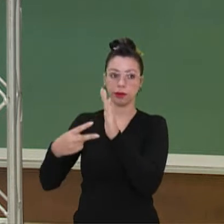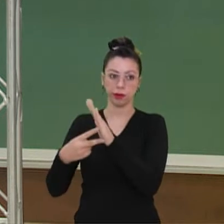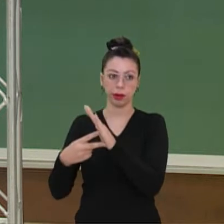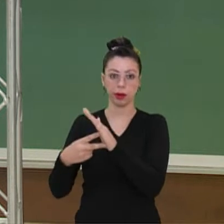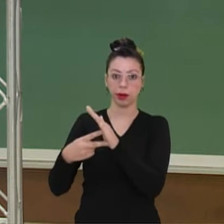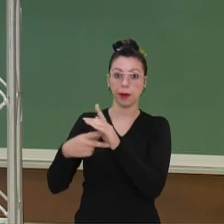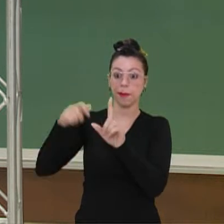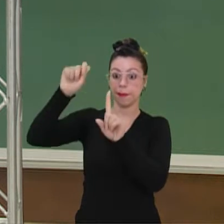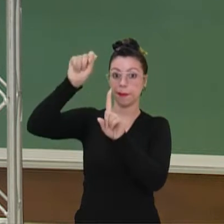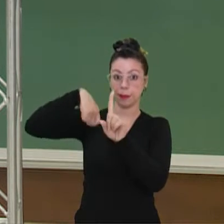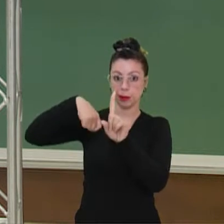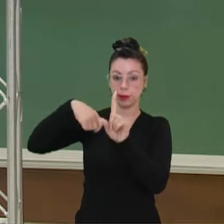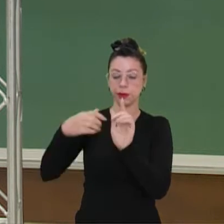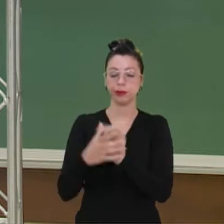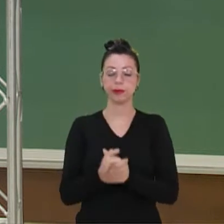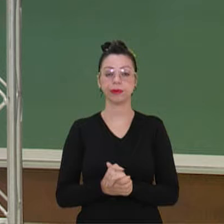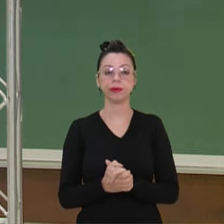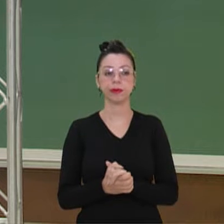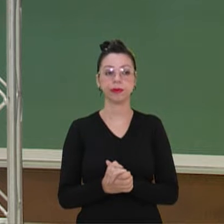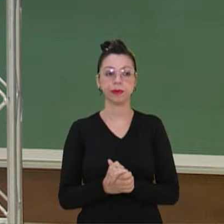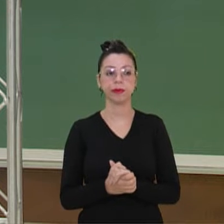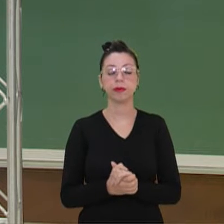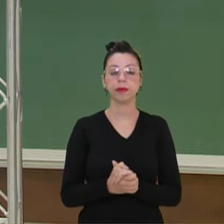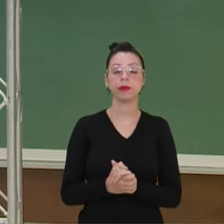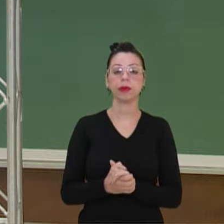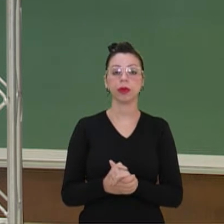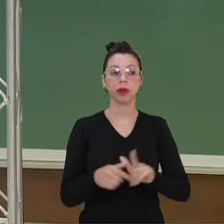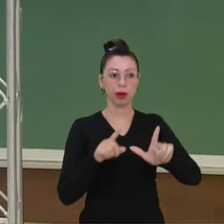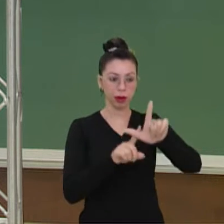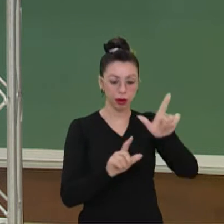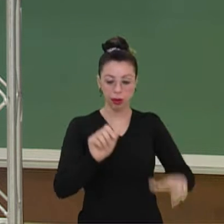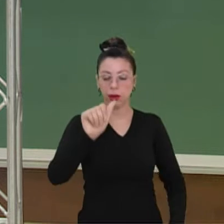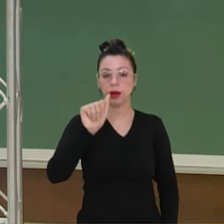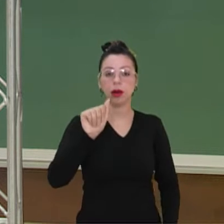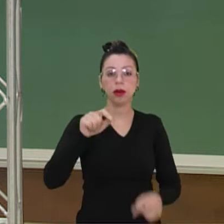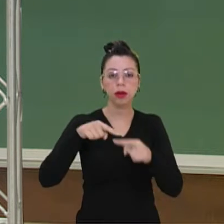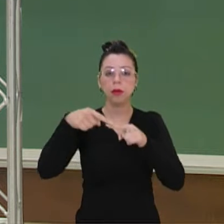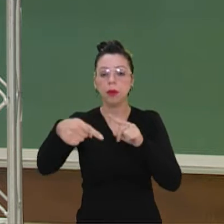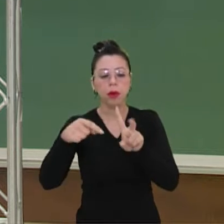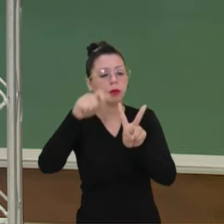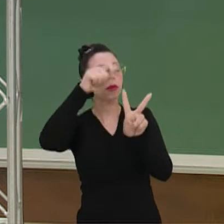Então, ó, letra A. Qual é o lucro dessa empresa após 2 meses?